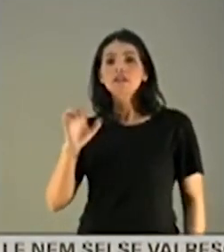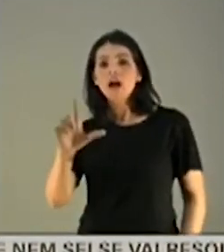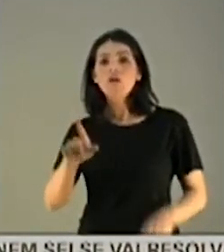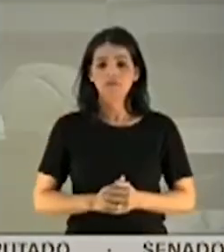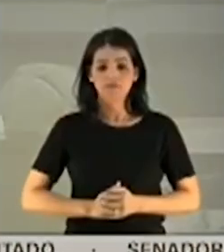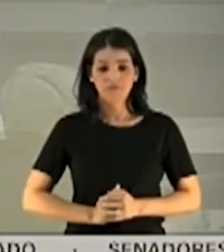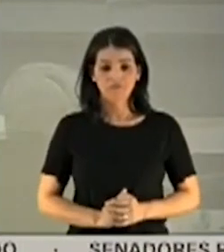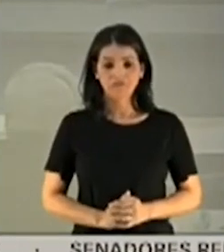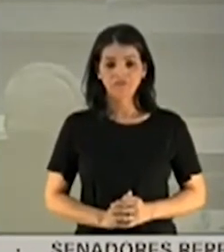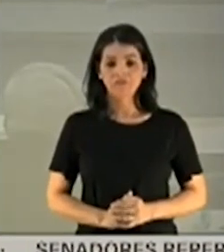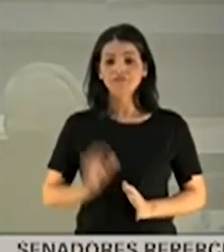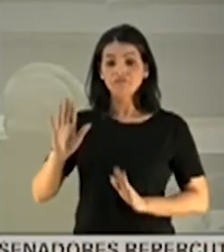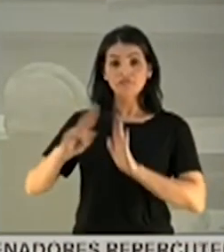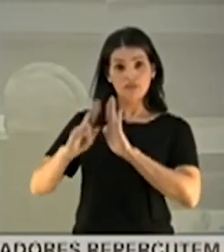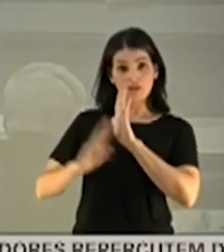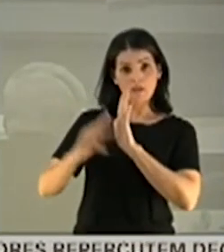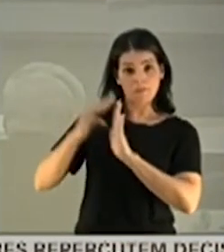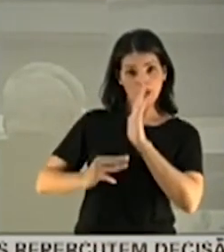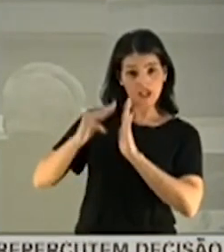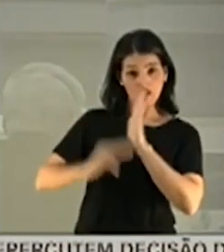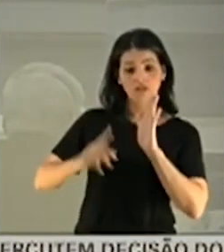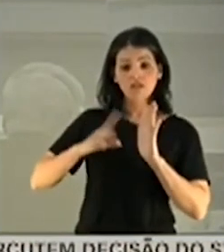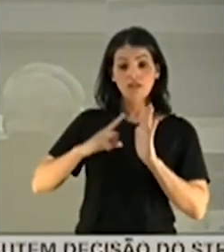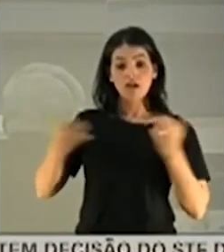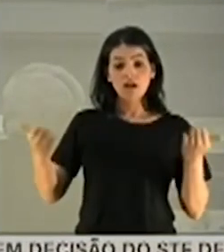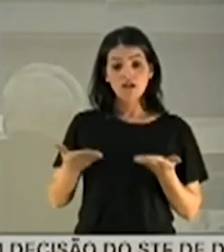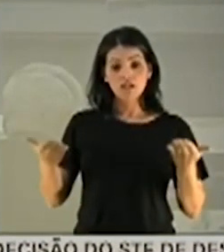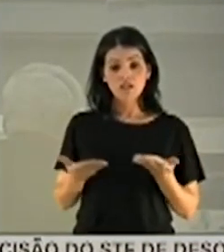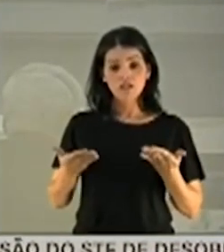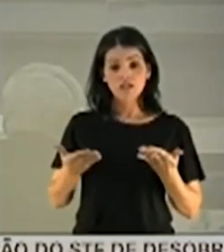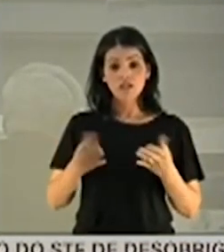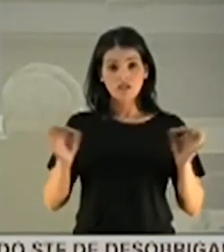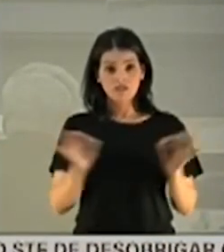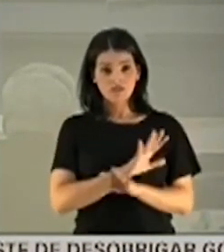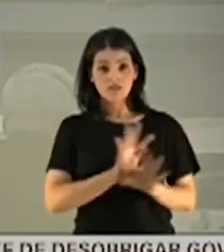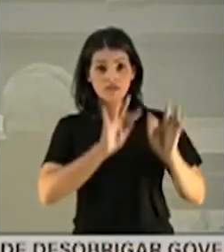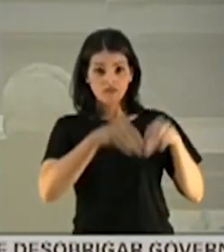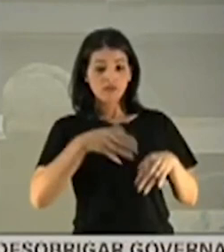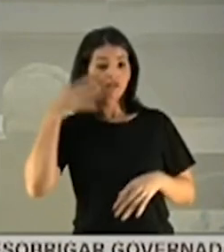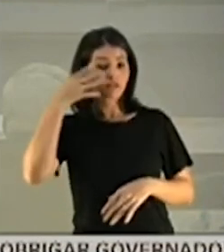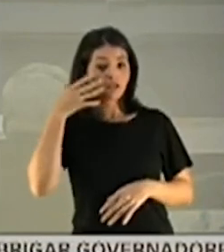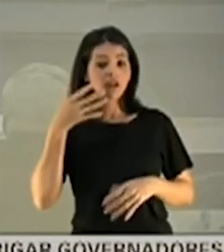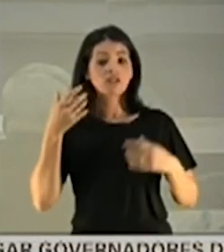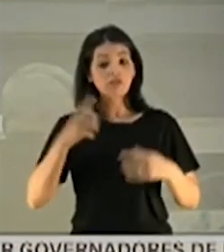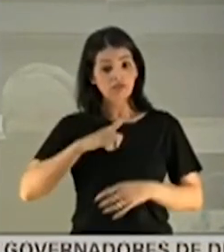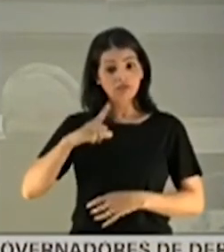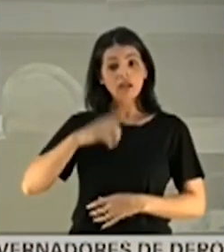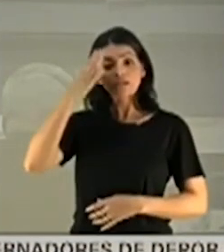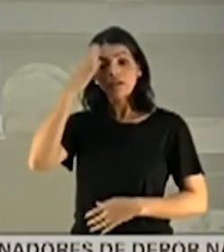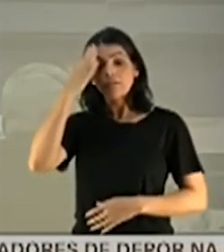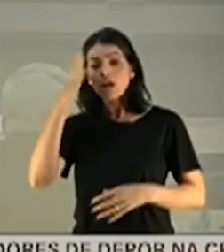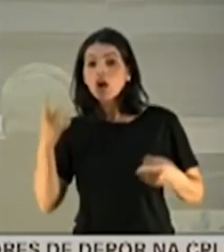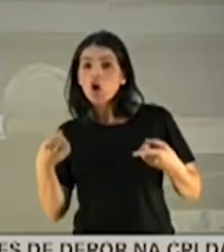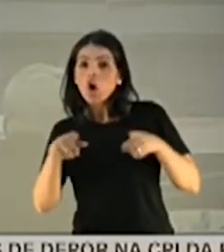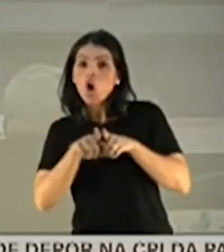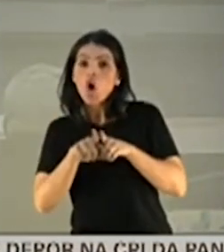qualquer pessoa? O critério nós estabelecemos aqui, após ouvi-los, a gente tem, sabendo que se tem alguma conexão com